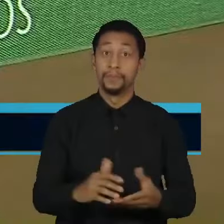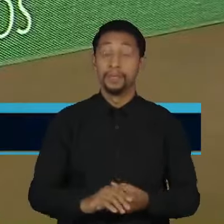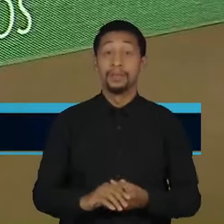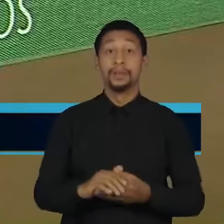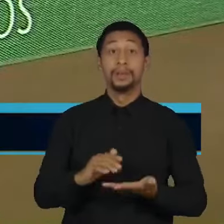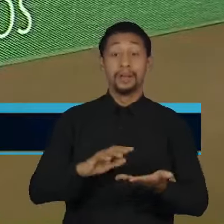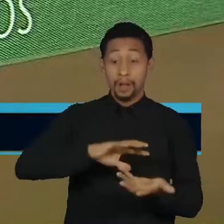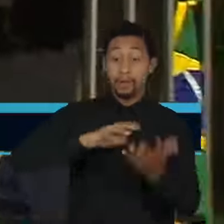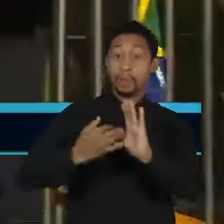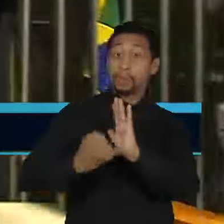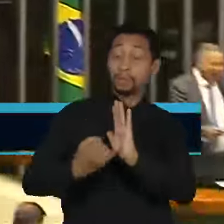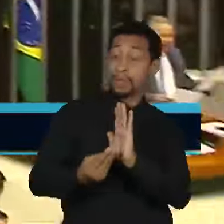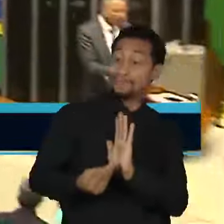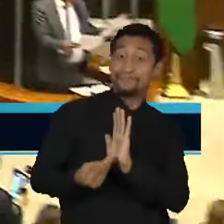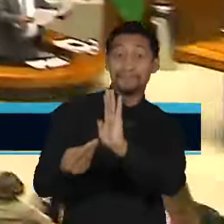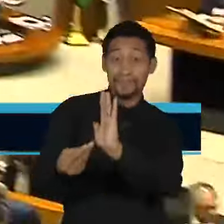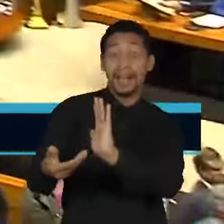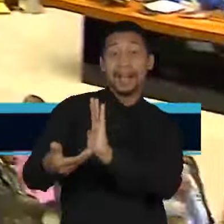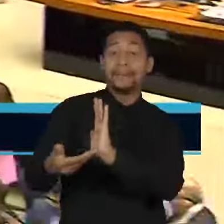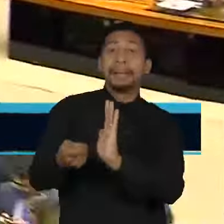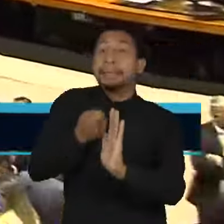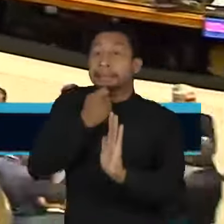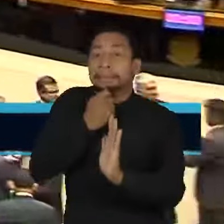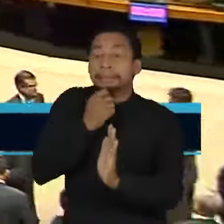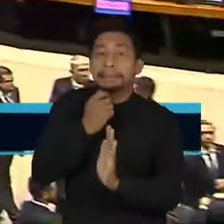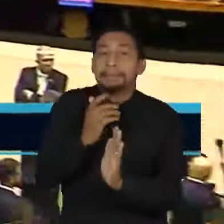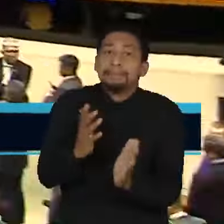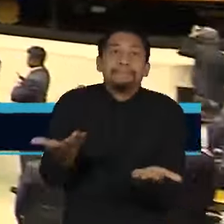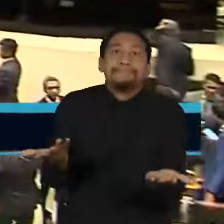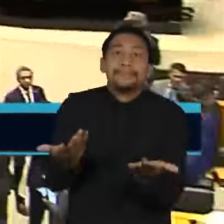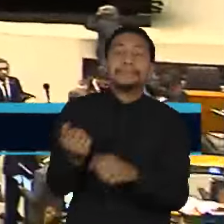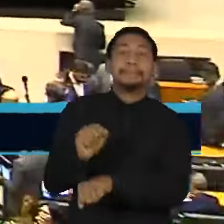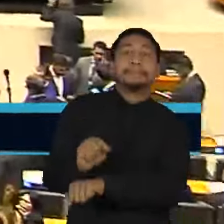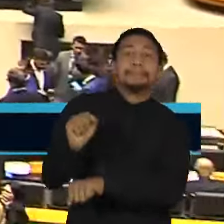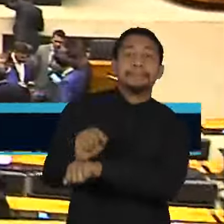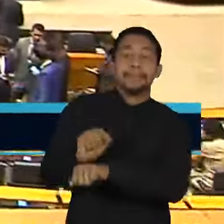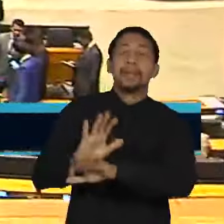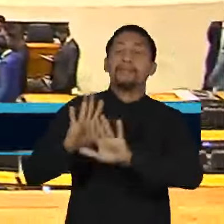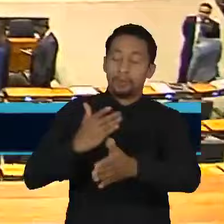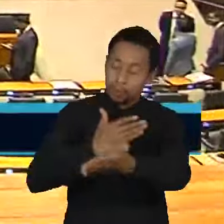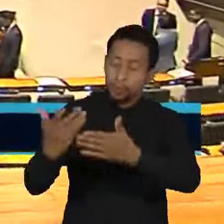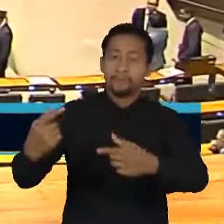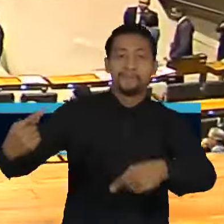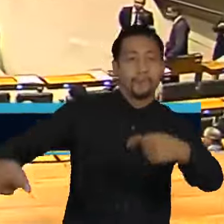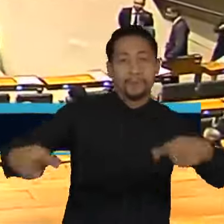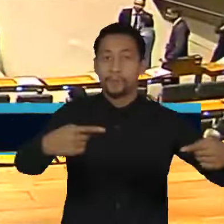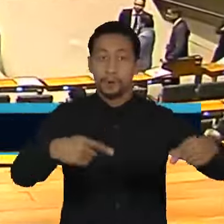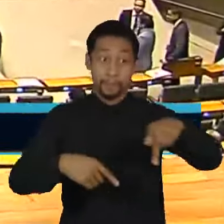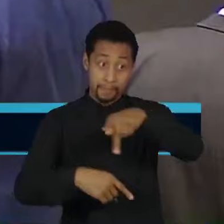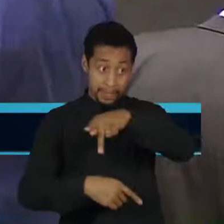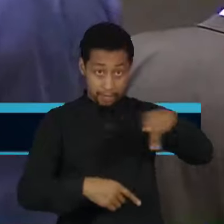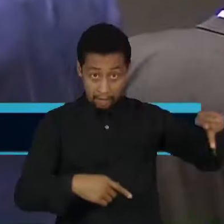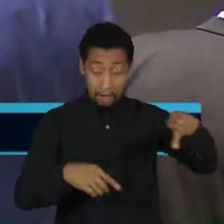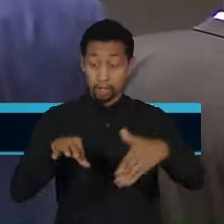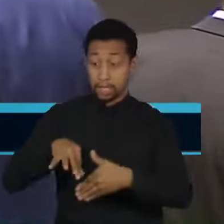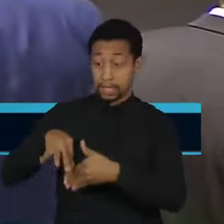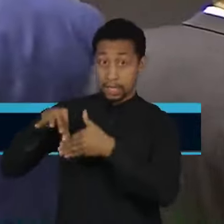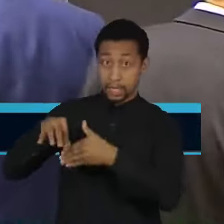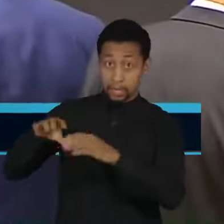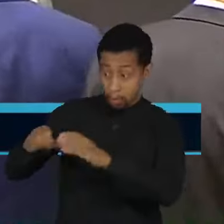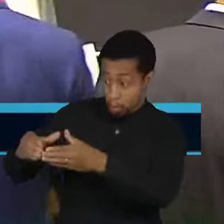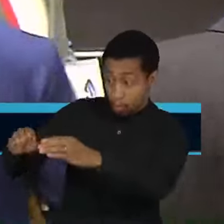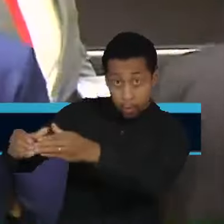Câmara dos Deputados mas já gerou um embate direto entre a presidência da casa e o líderes partidários a